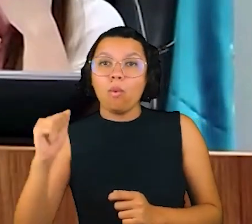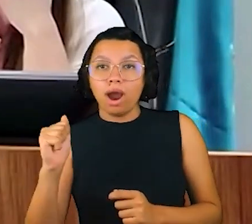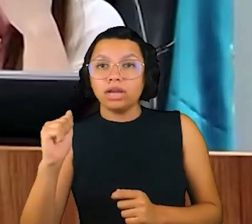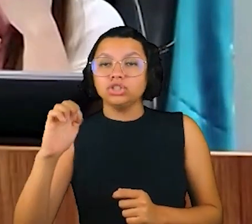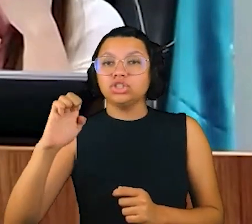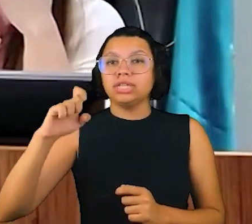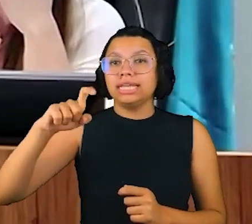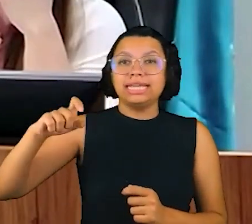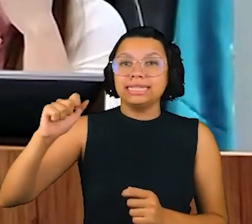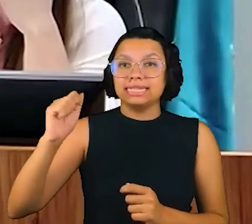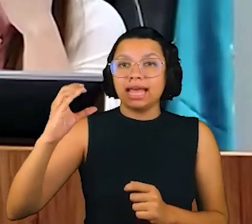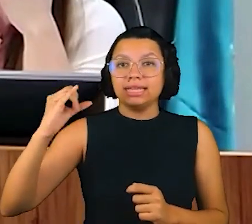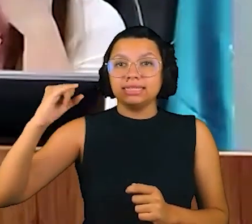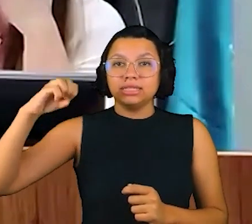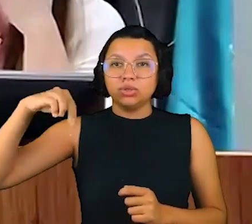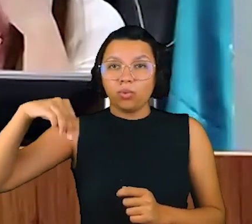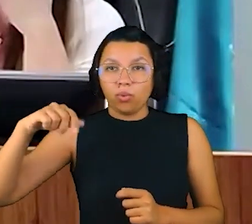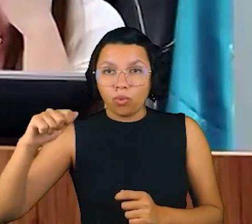anti-exacional,